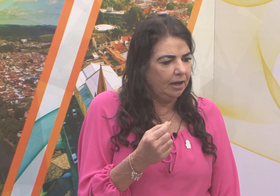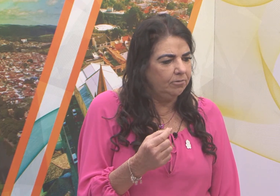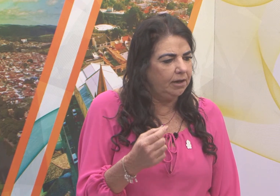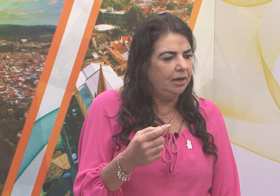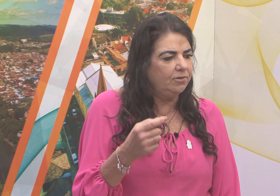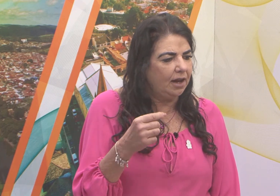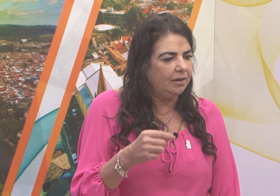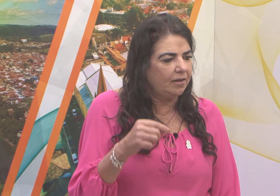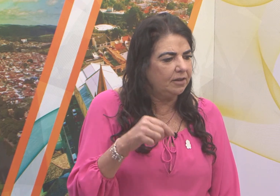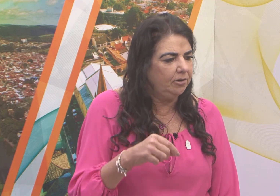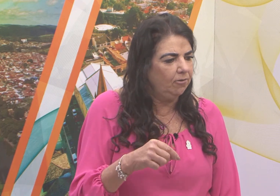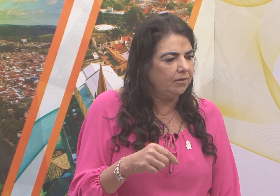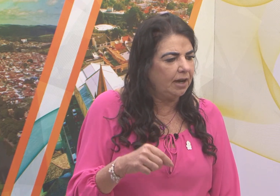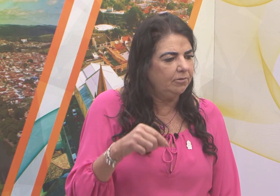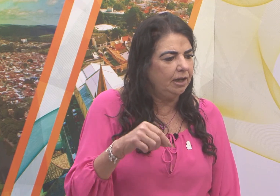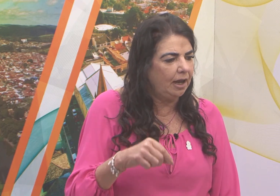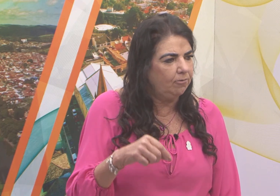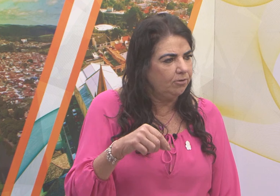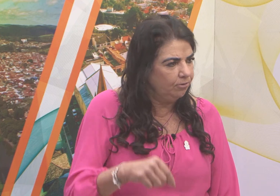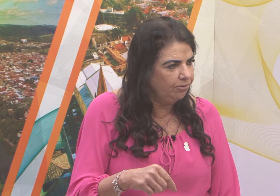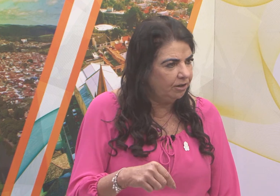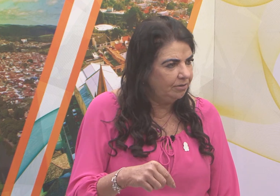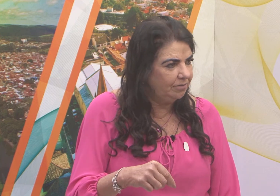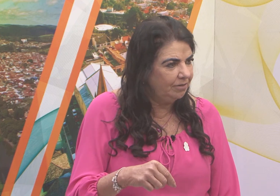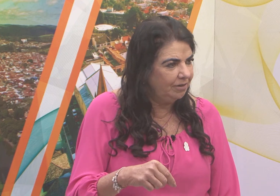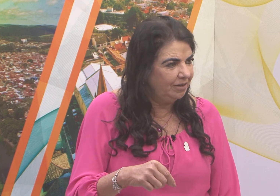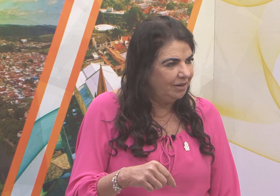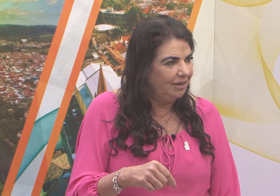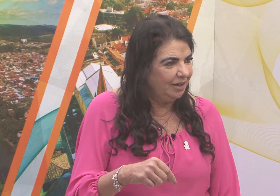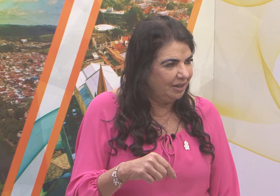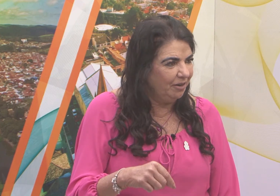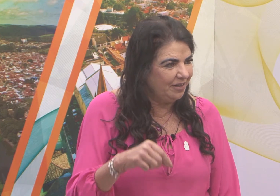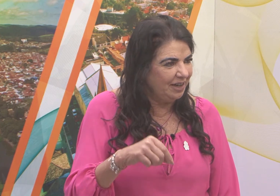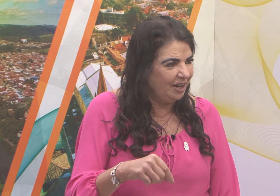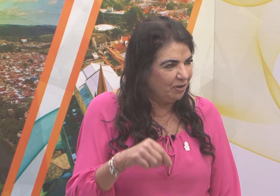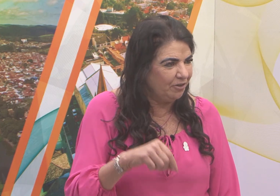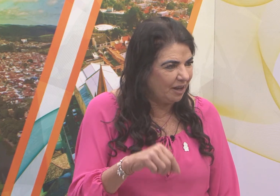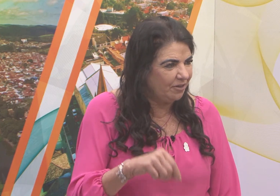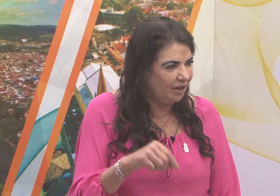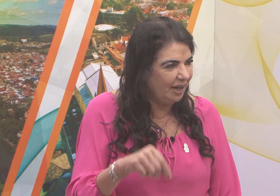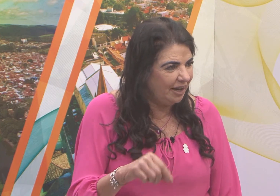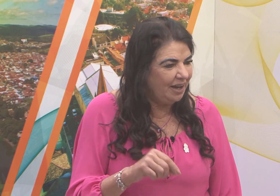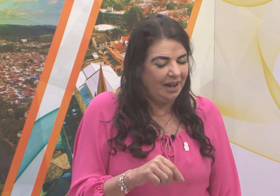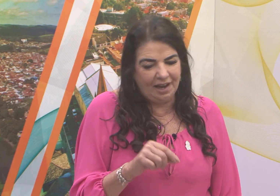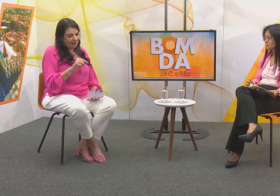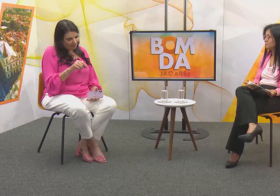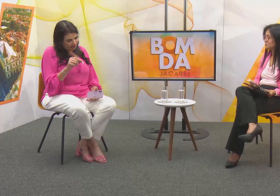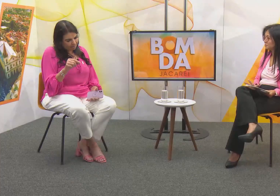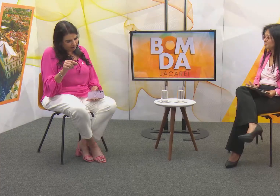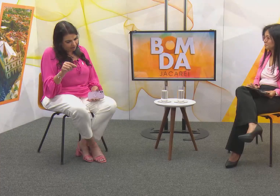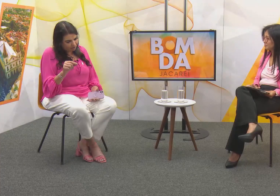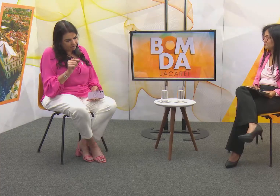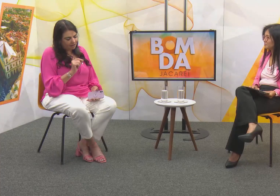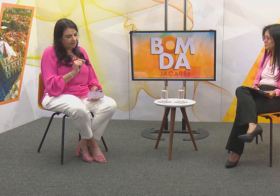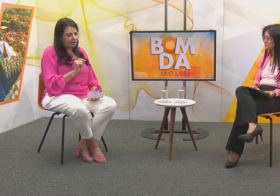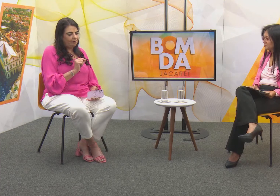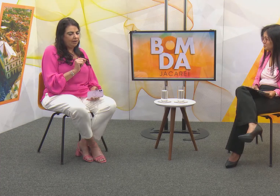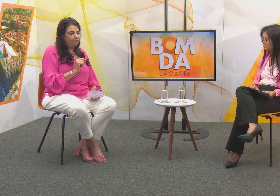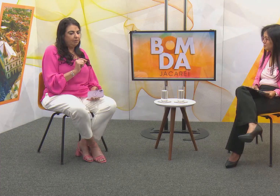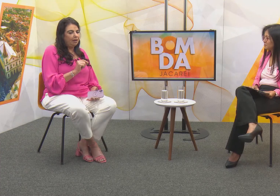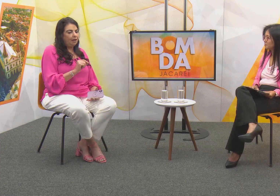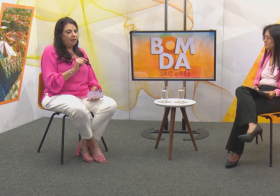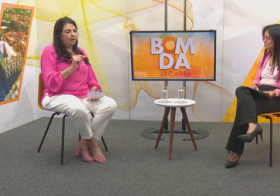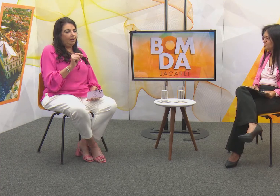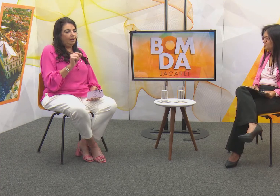tão danado que ele já está sendo encontrado em água suja. Então, antes ele gostava ele só gostava da